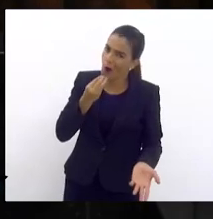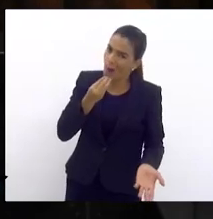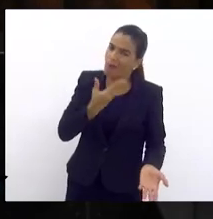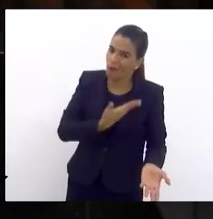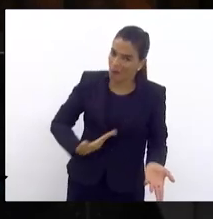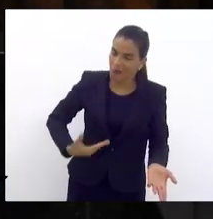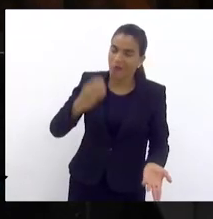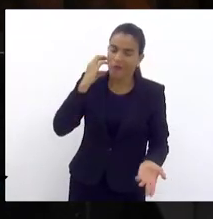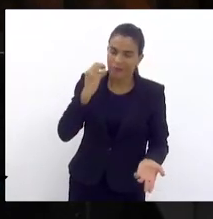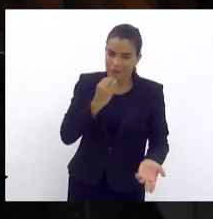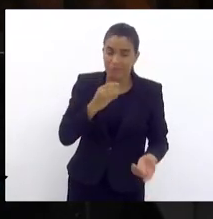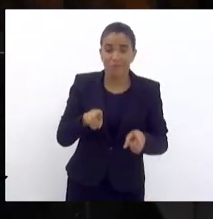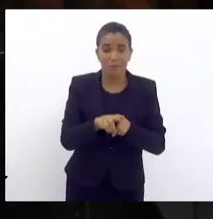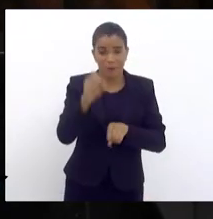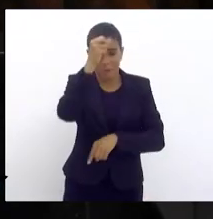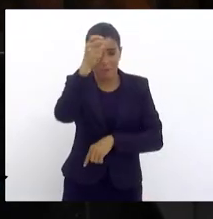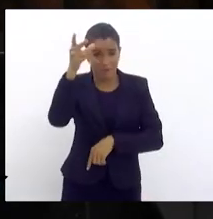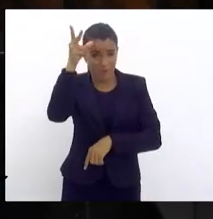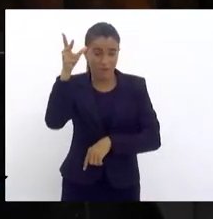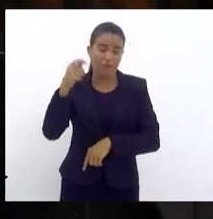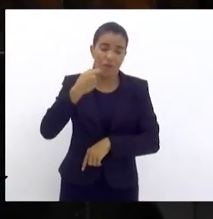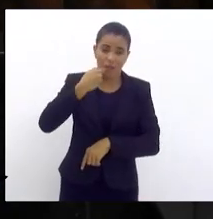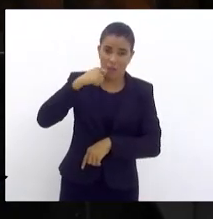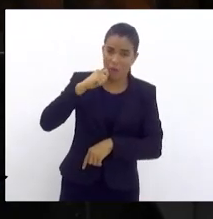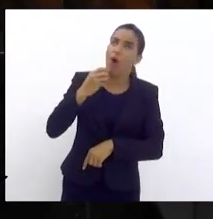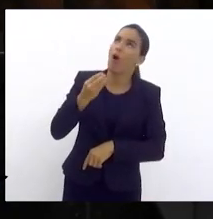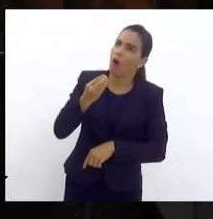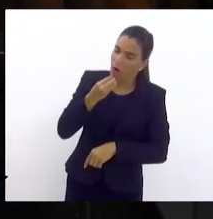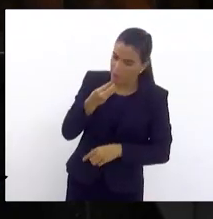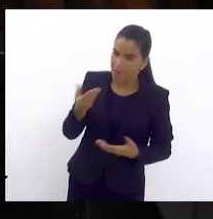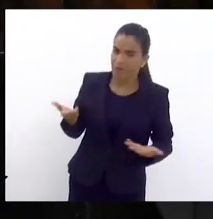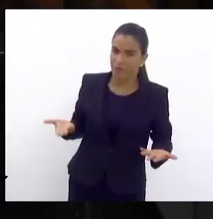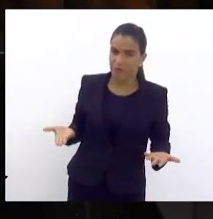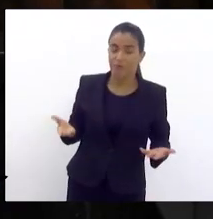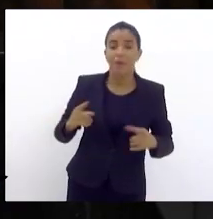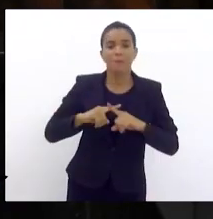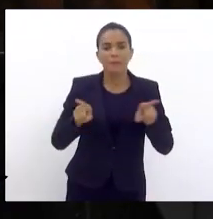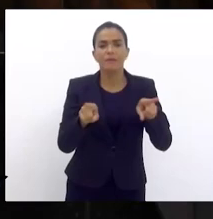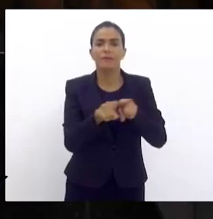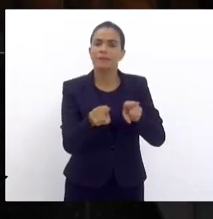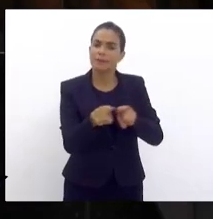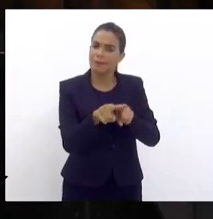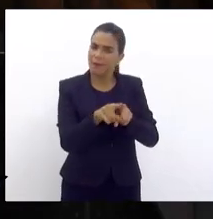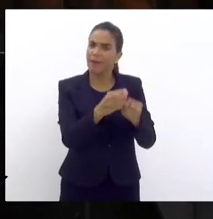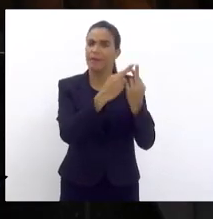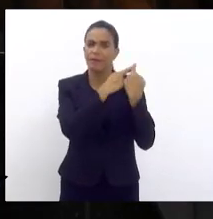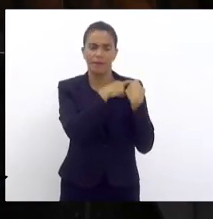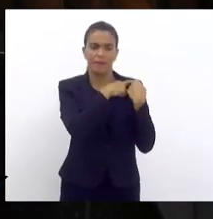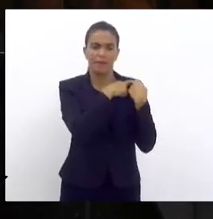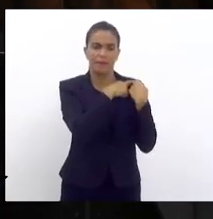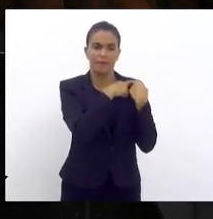o prefeito da cidade do Rio de Janeiro claro que é mas é também pertinente